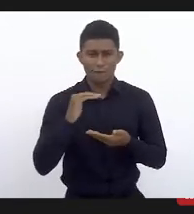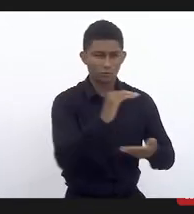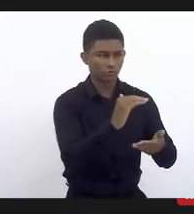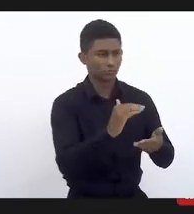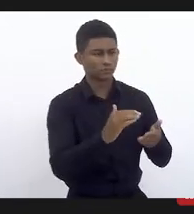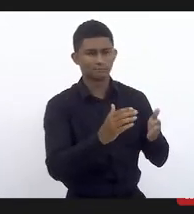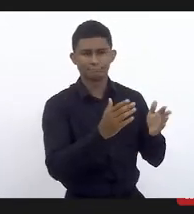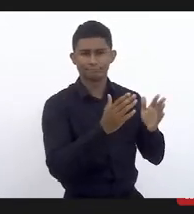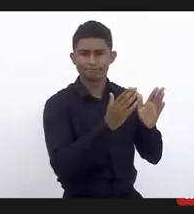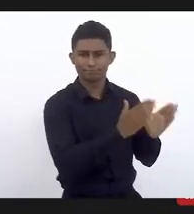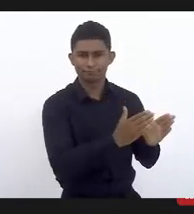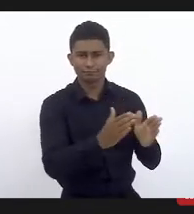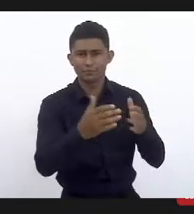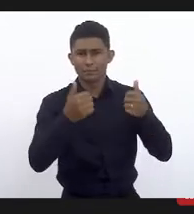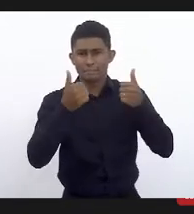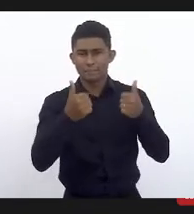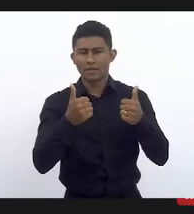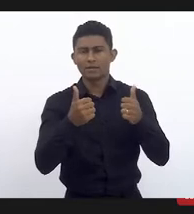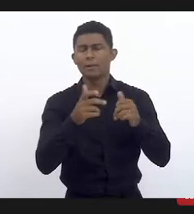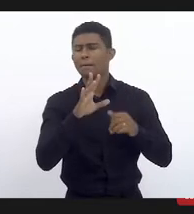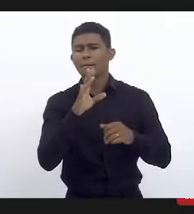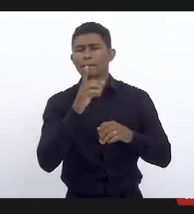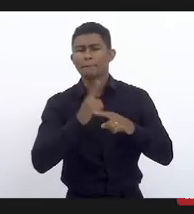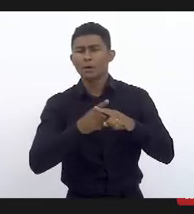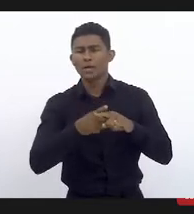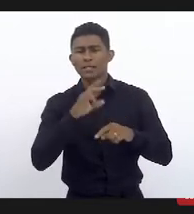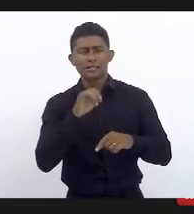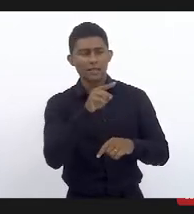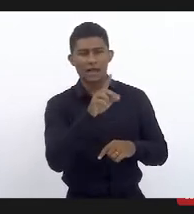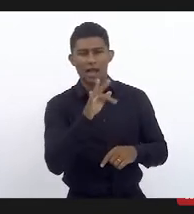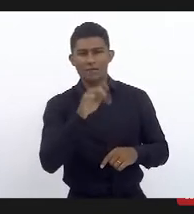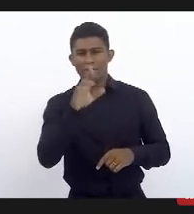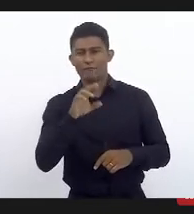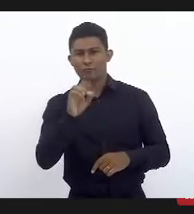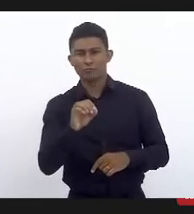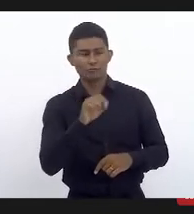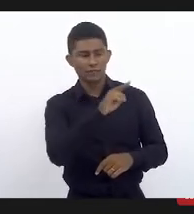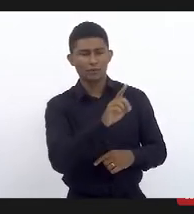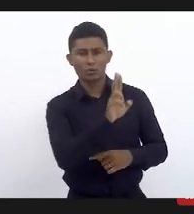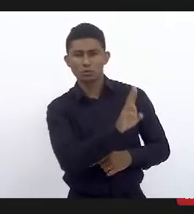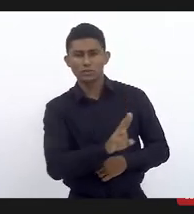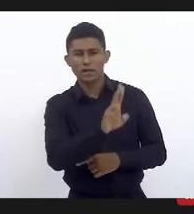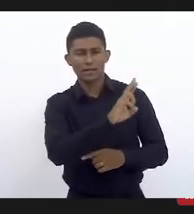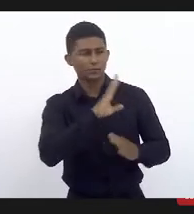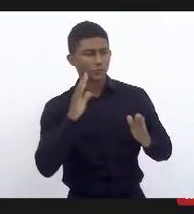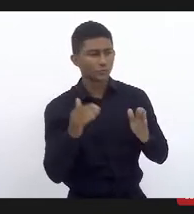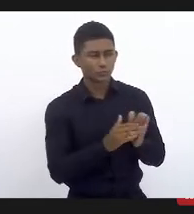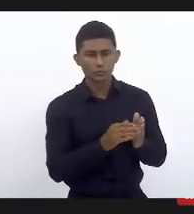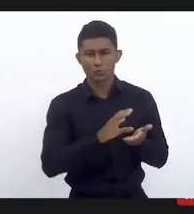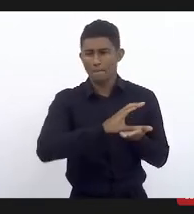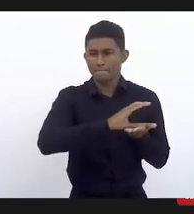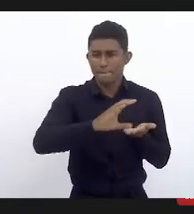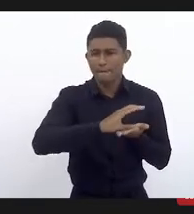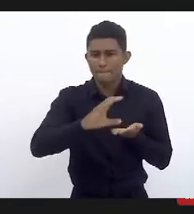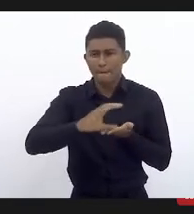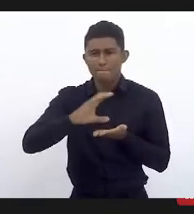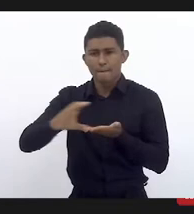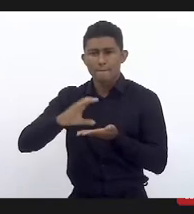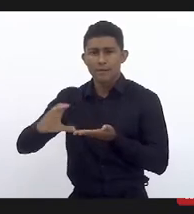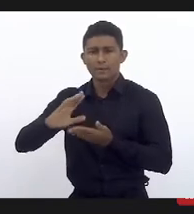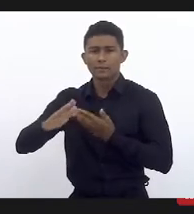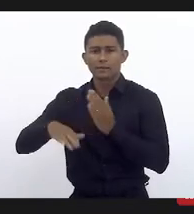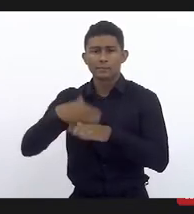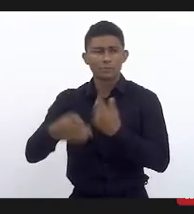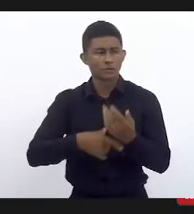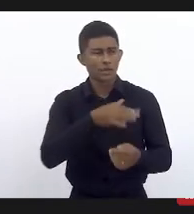usar todo o recurso do fundo para realizar os investimentos, o fundo vai